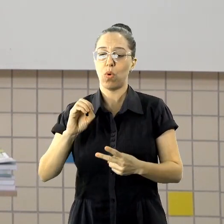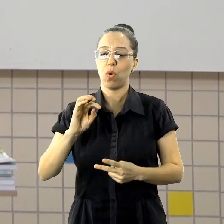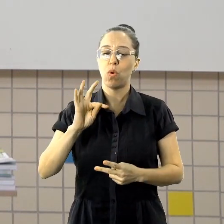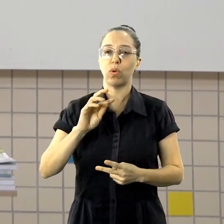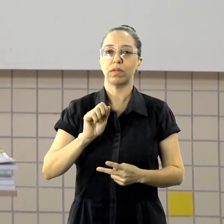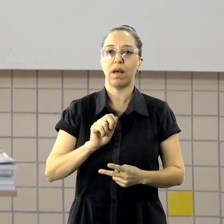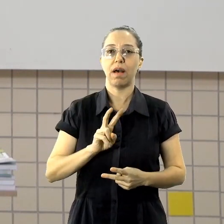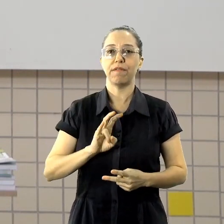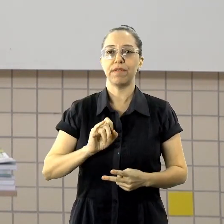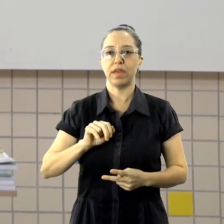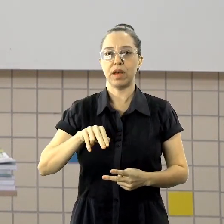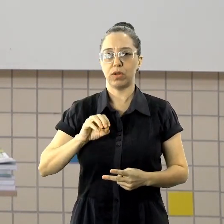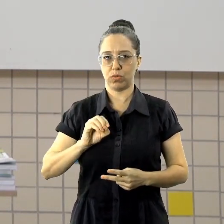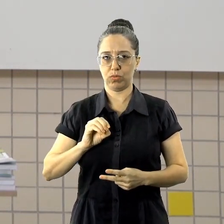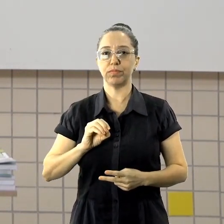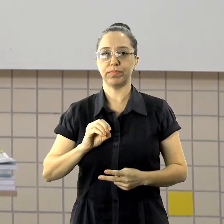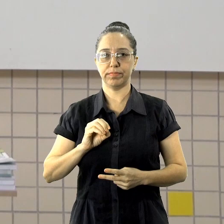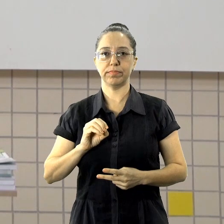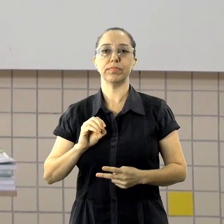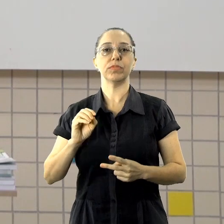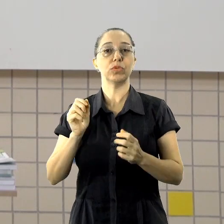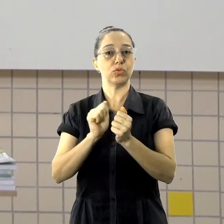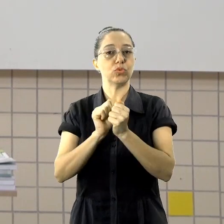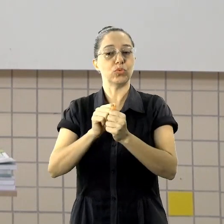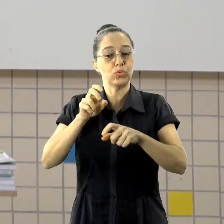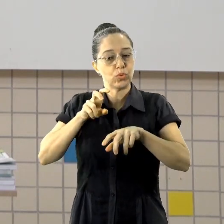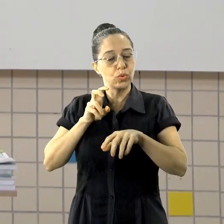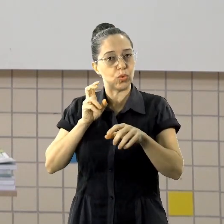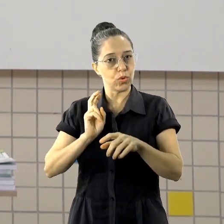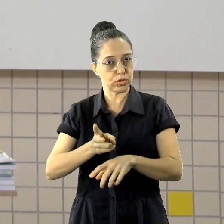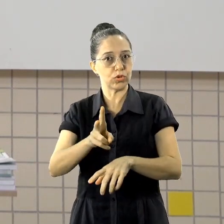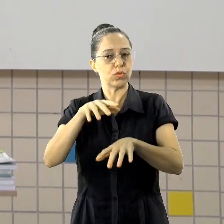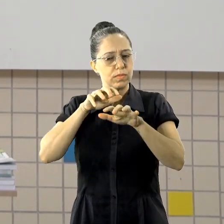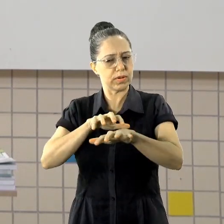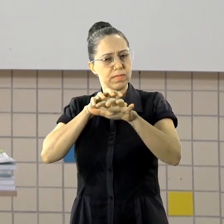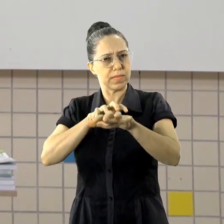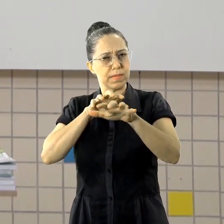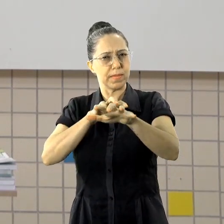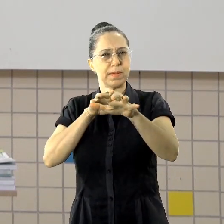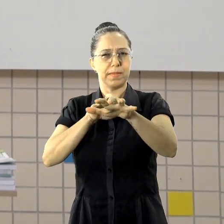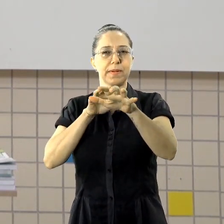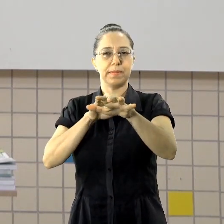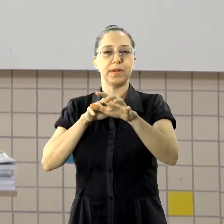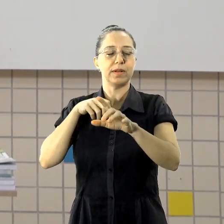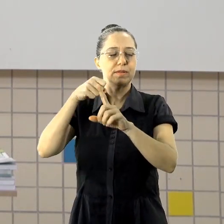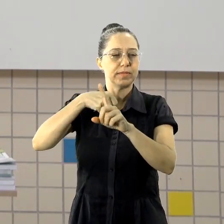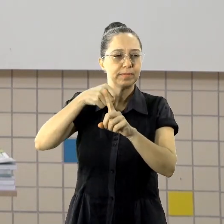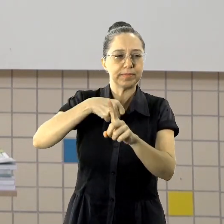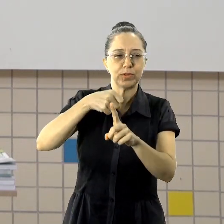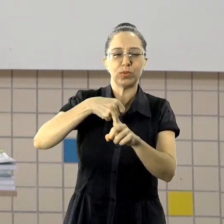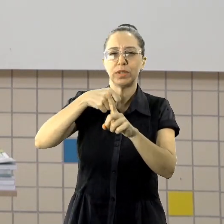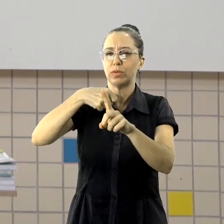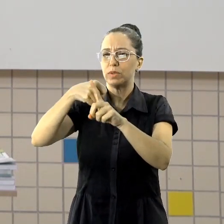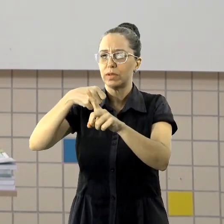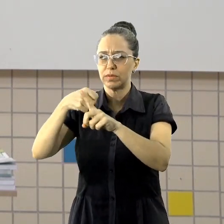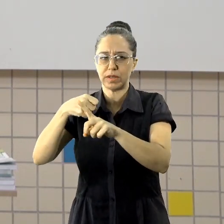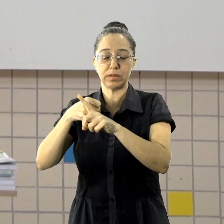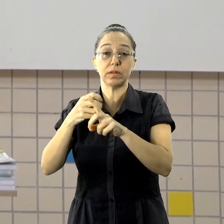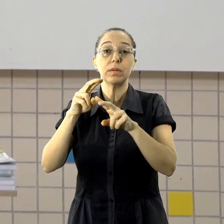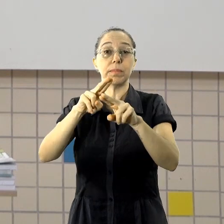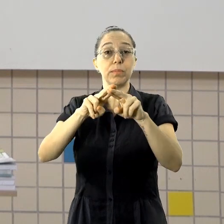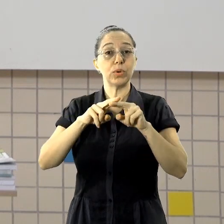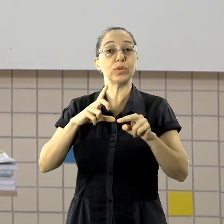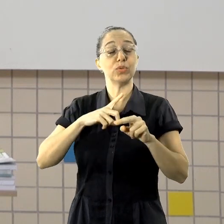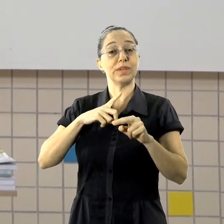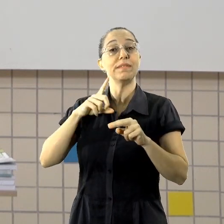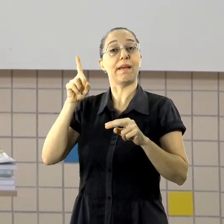continuar participando. E aí é aquela cena que você vê lá na praça, os soldados caminhando no